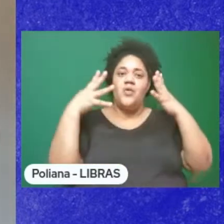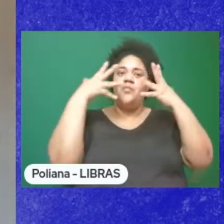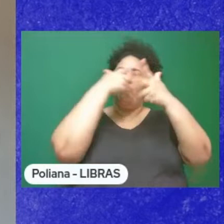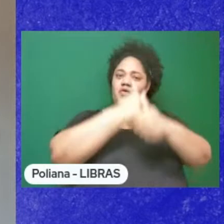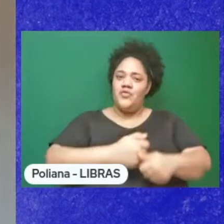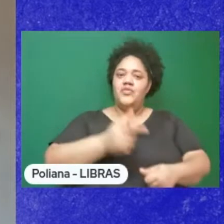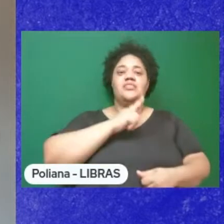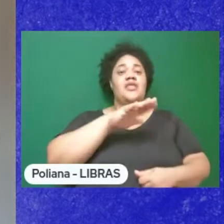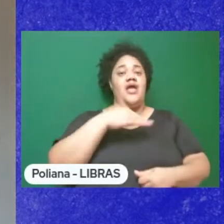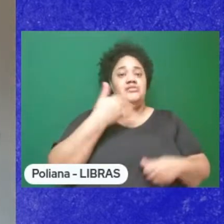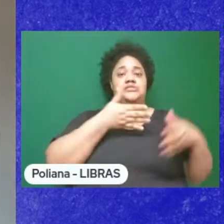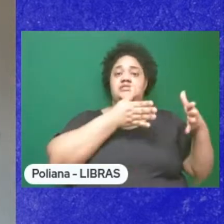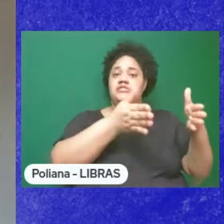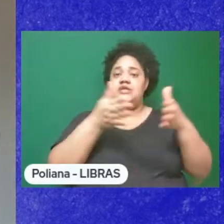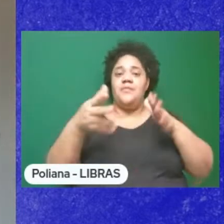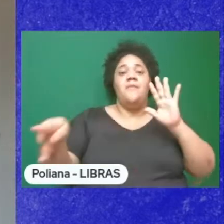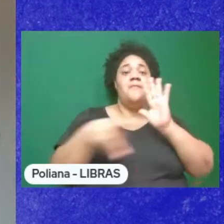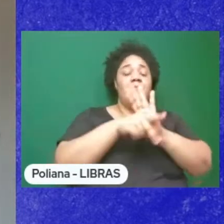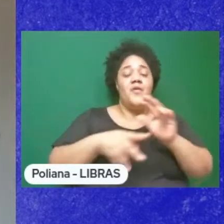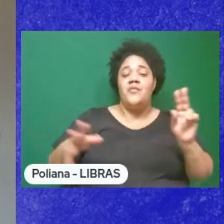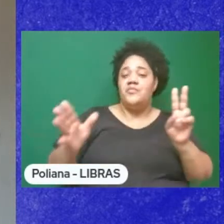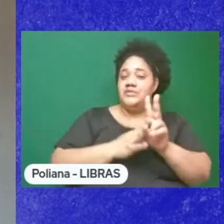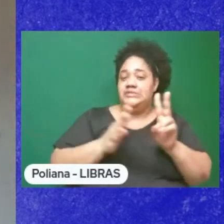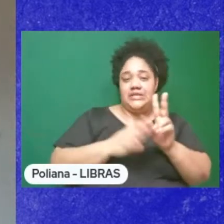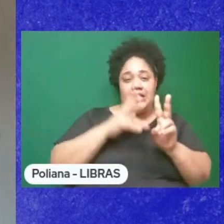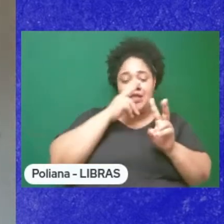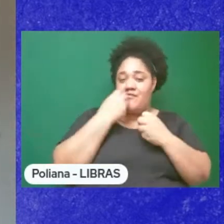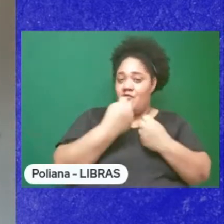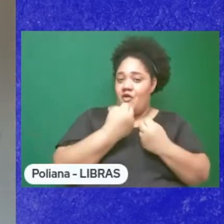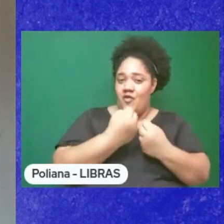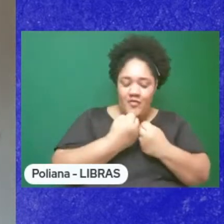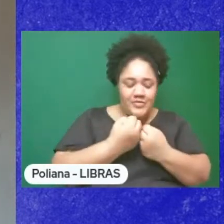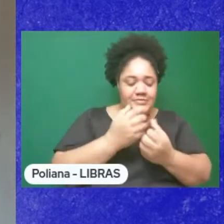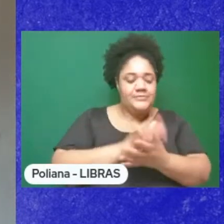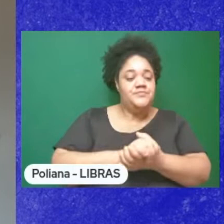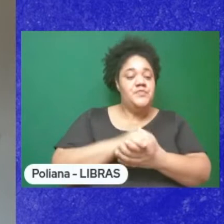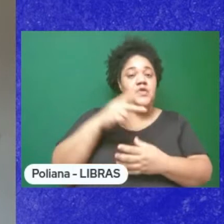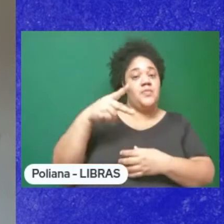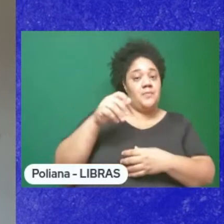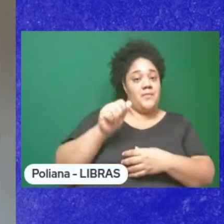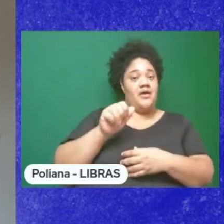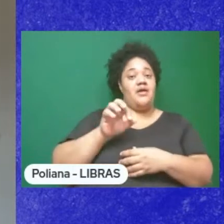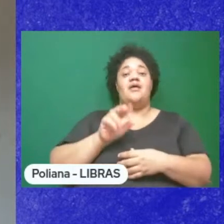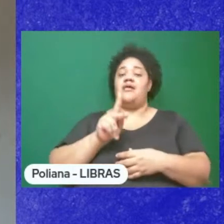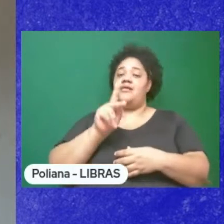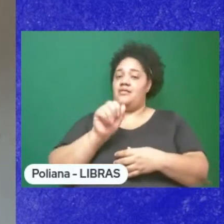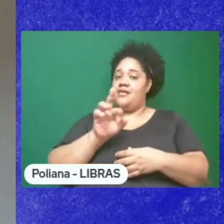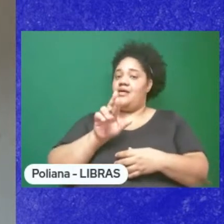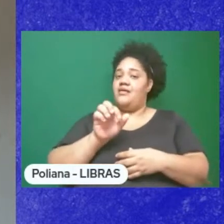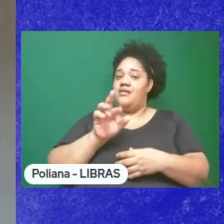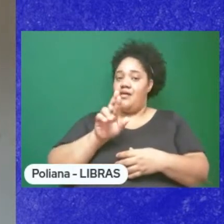cemitérios indígenas muito fortes do pessoal dos Pancararu. Muito, muito forte lá.